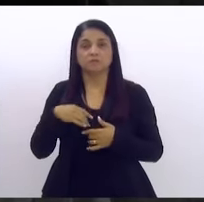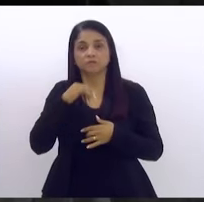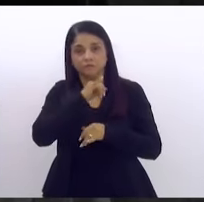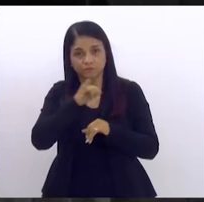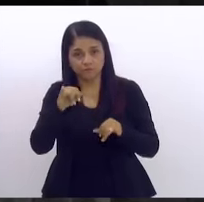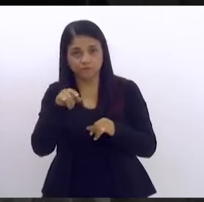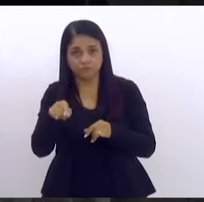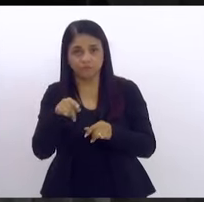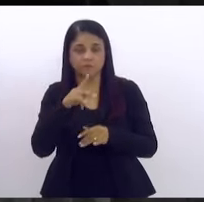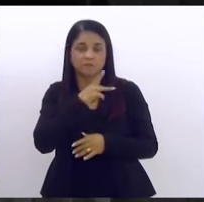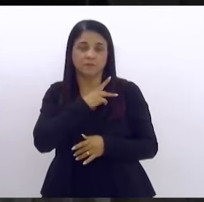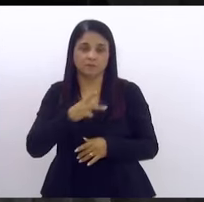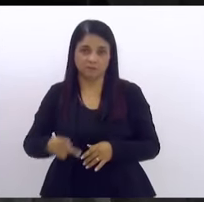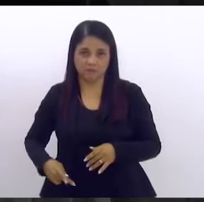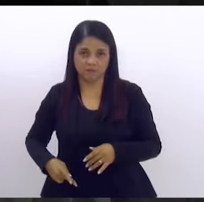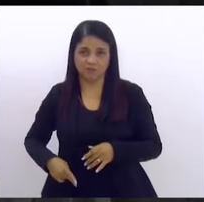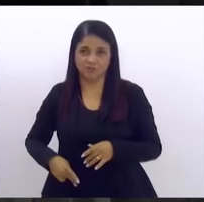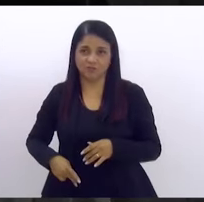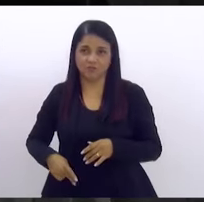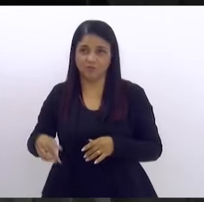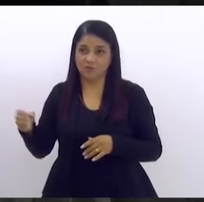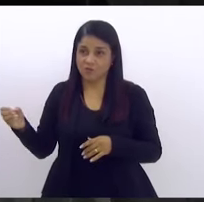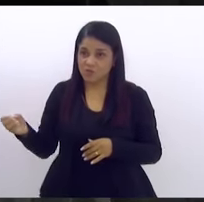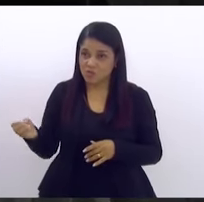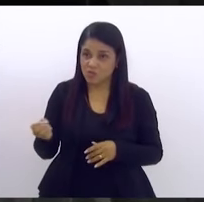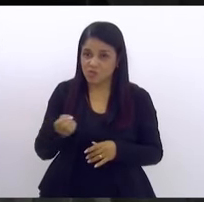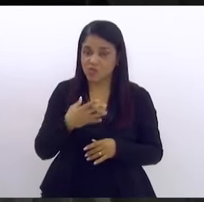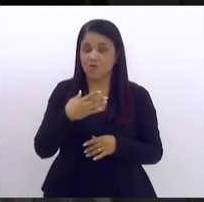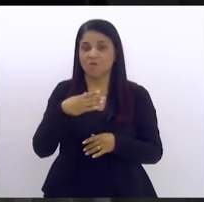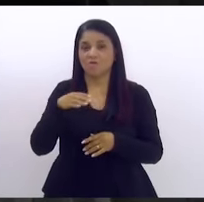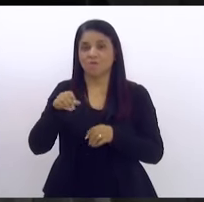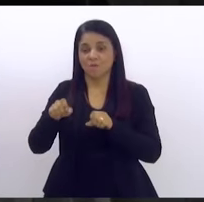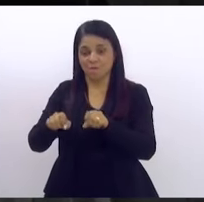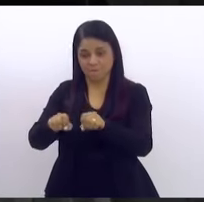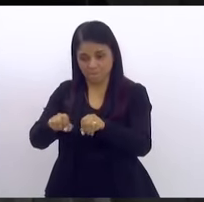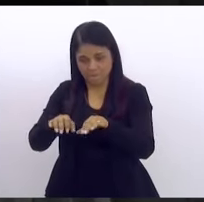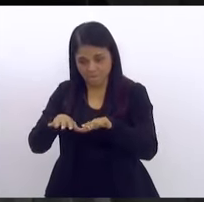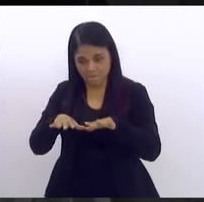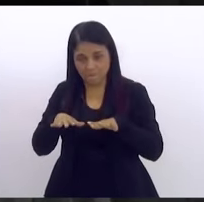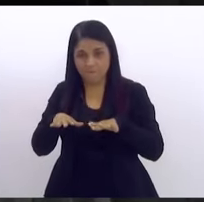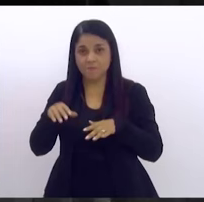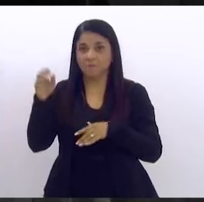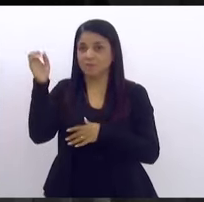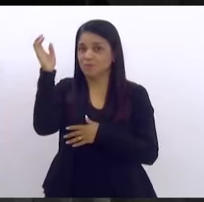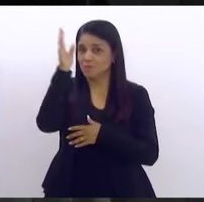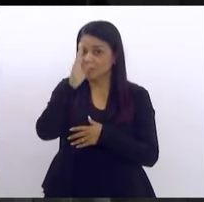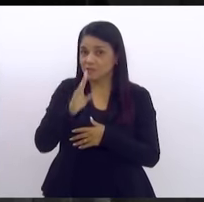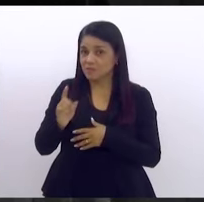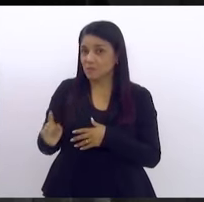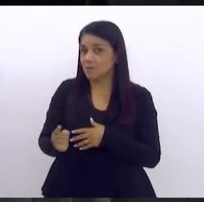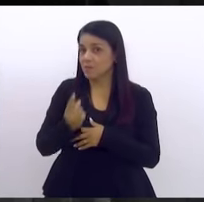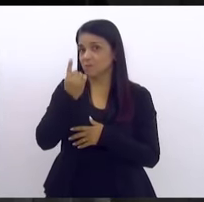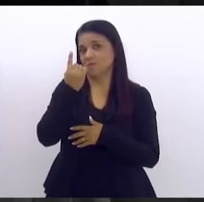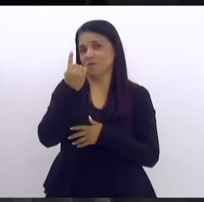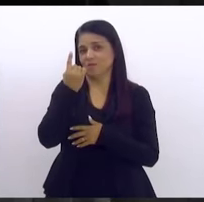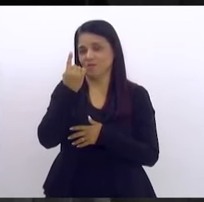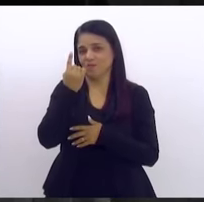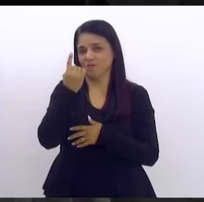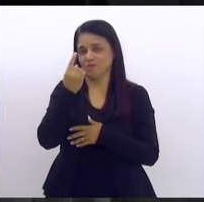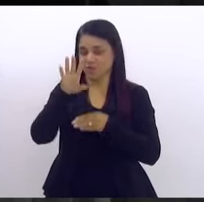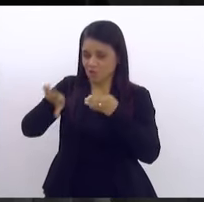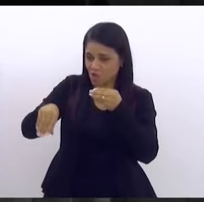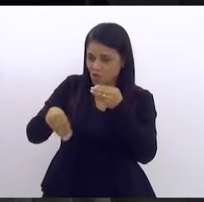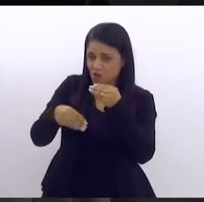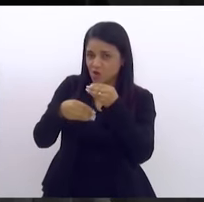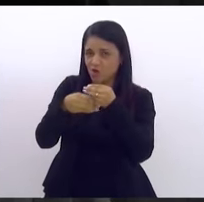que pela primeira vez também nós estamos inovando quanto parlamento para o Brasil. Nós somos o primeiro parlamento do Brasil que